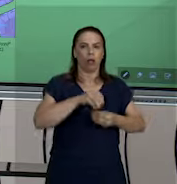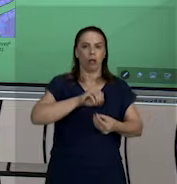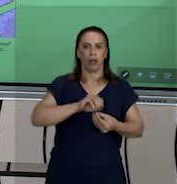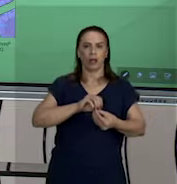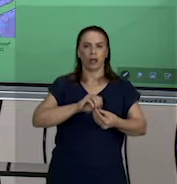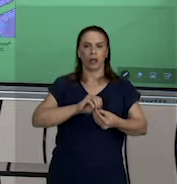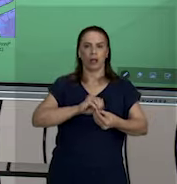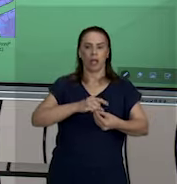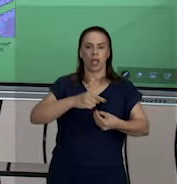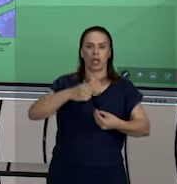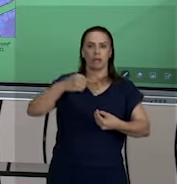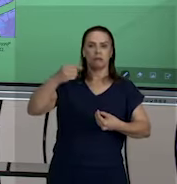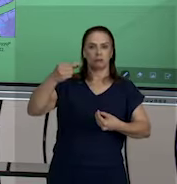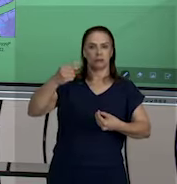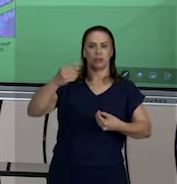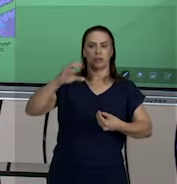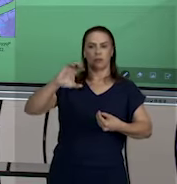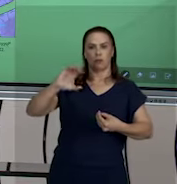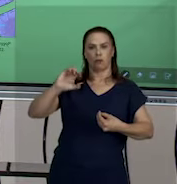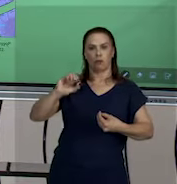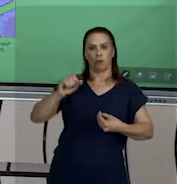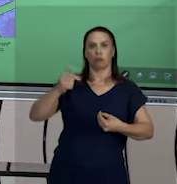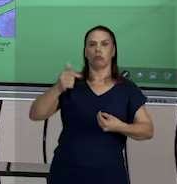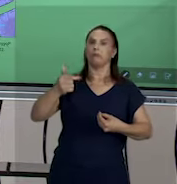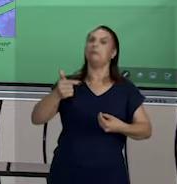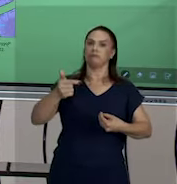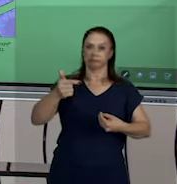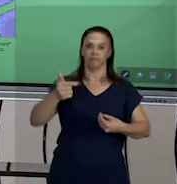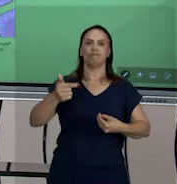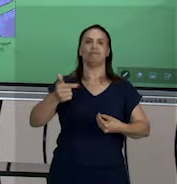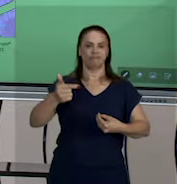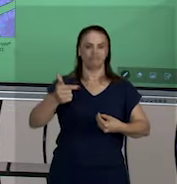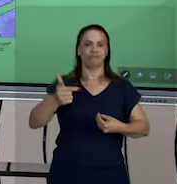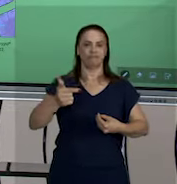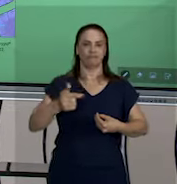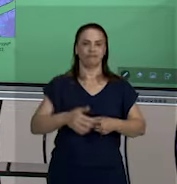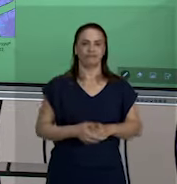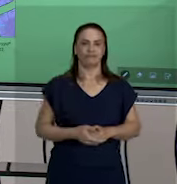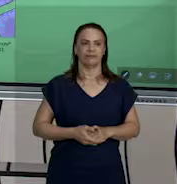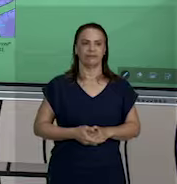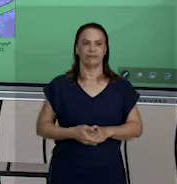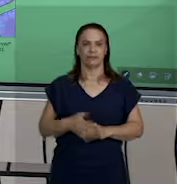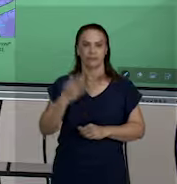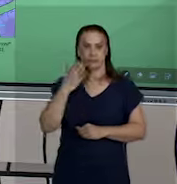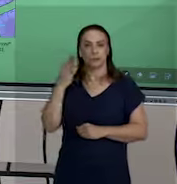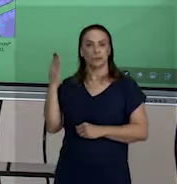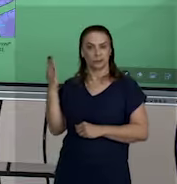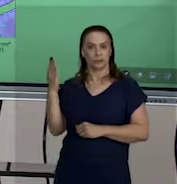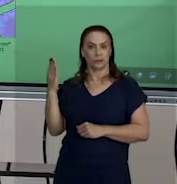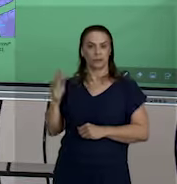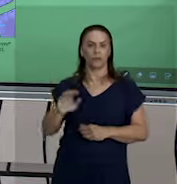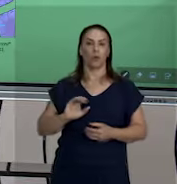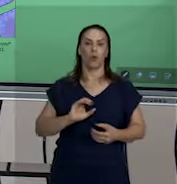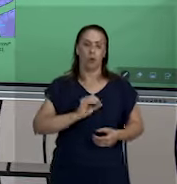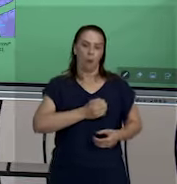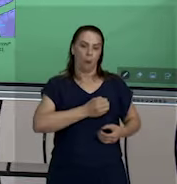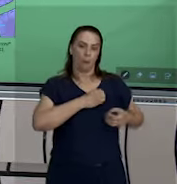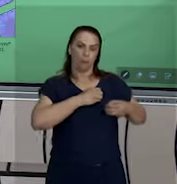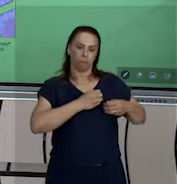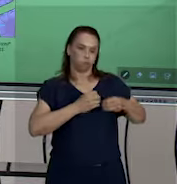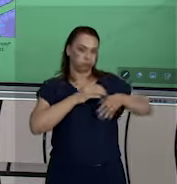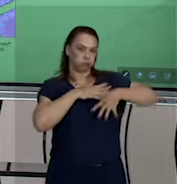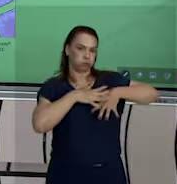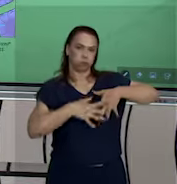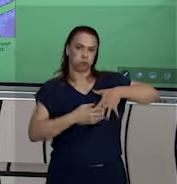oxigênio e sai gás carbônico. Então, nessa troca, a gente tem uma troca